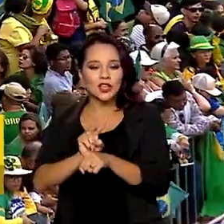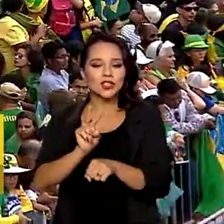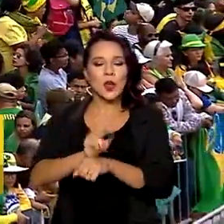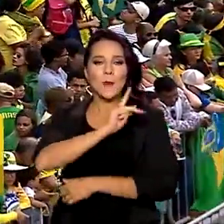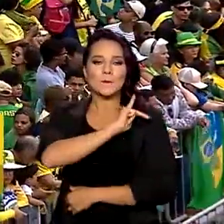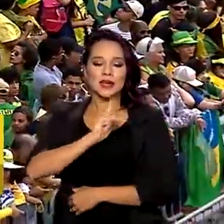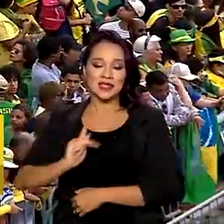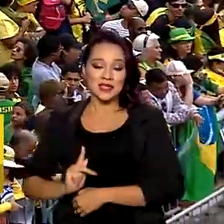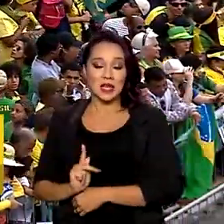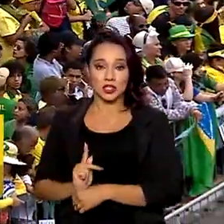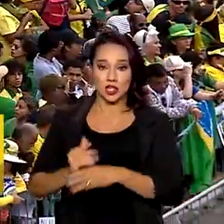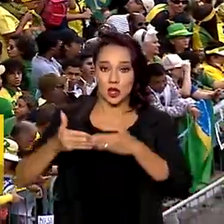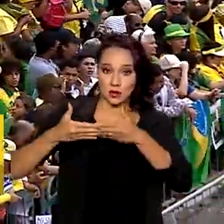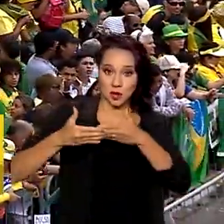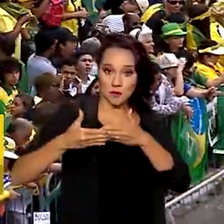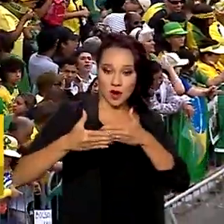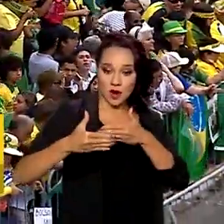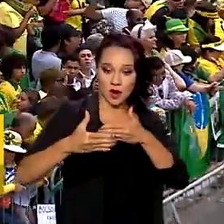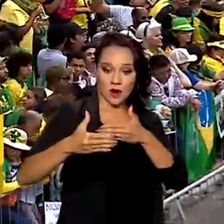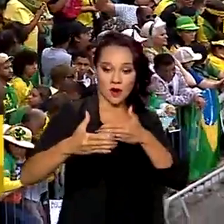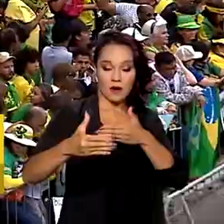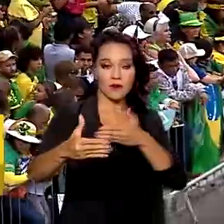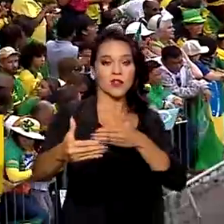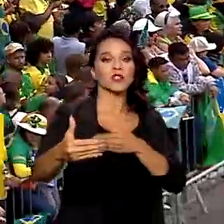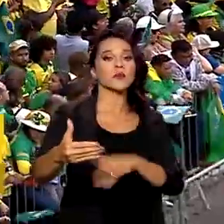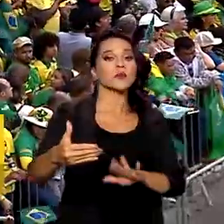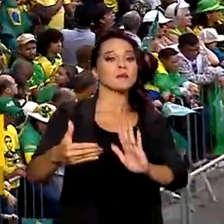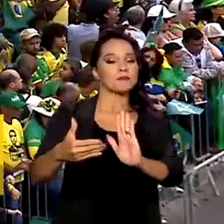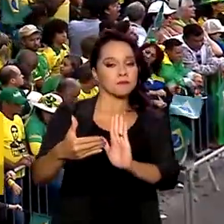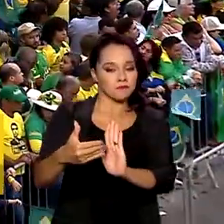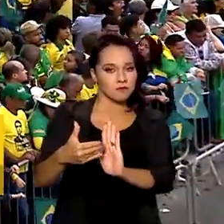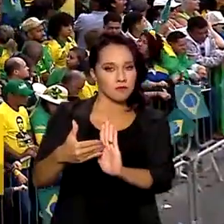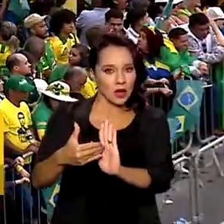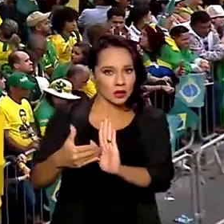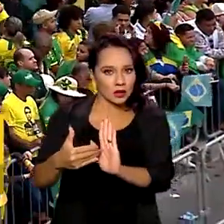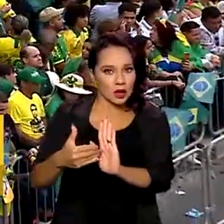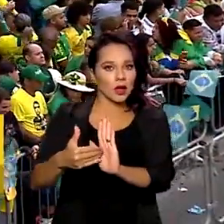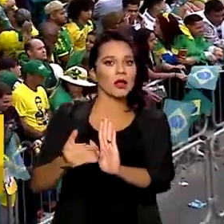dali, praticamente à frente aqui da nossa posição aqui no Palácio do Planalto,